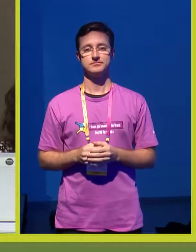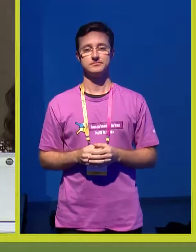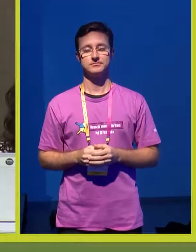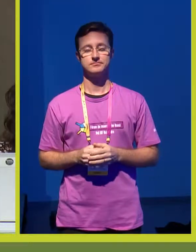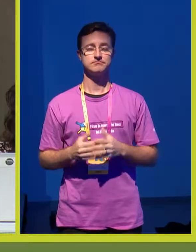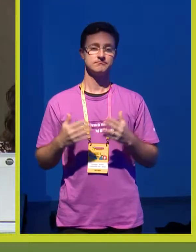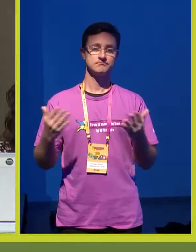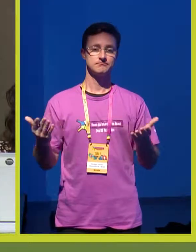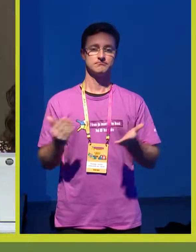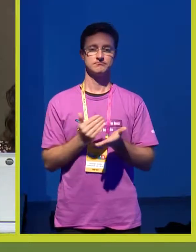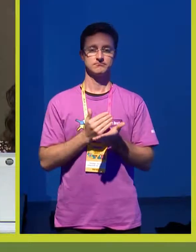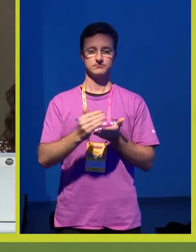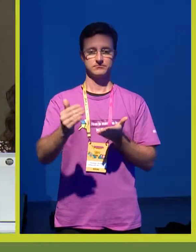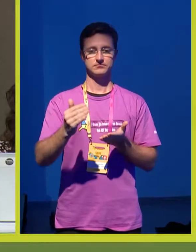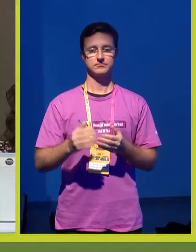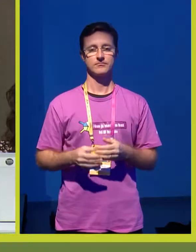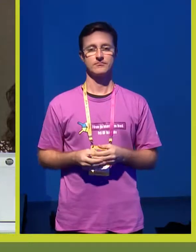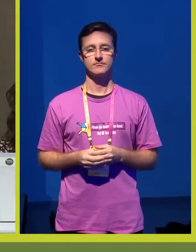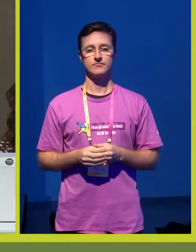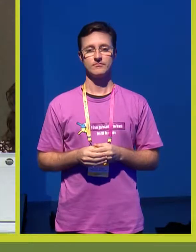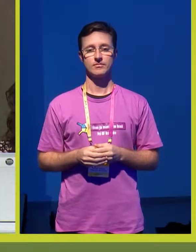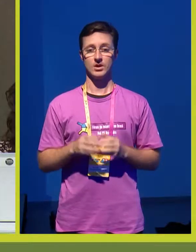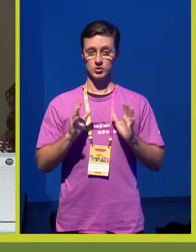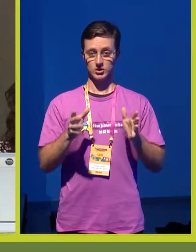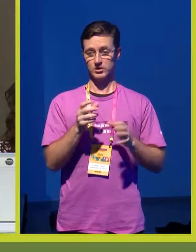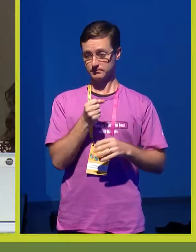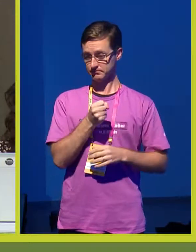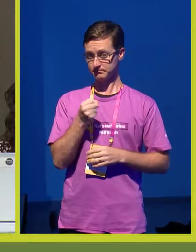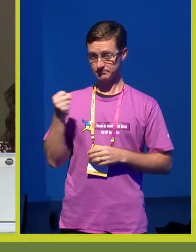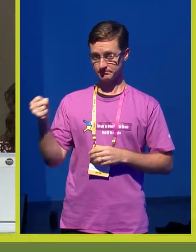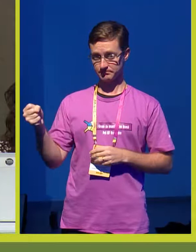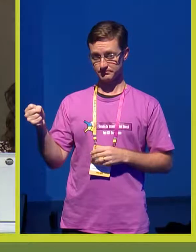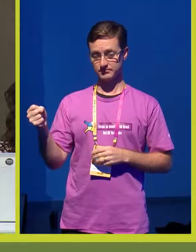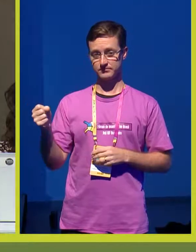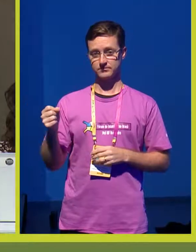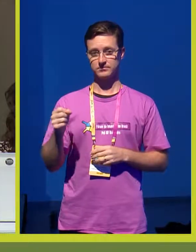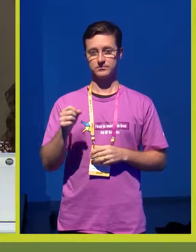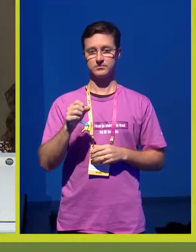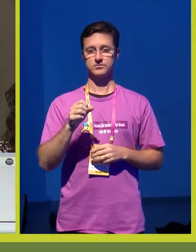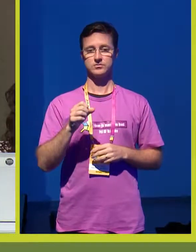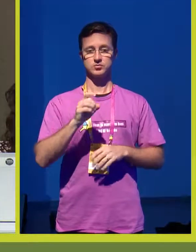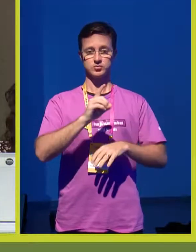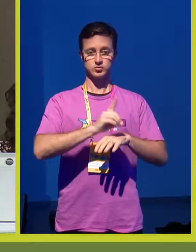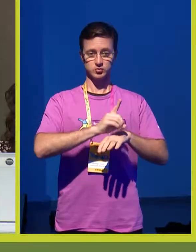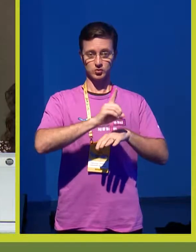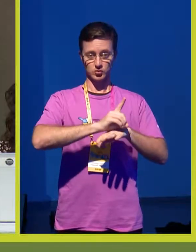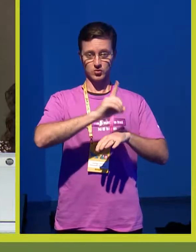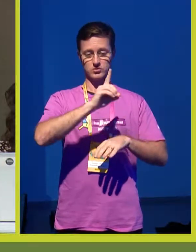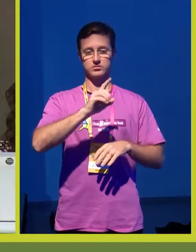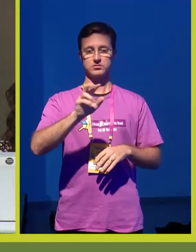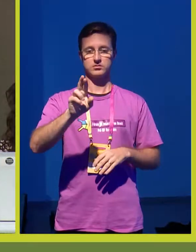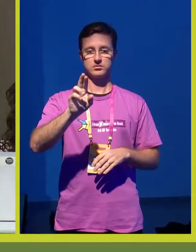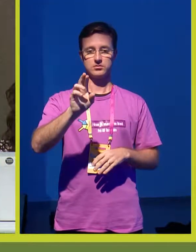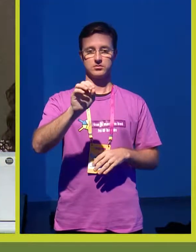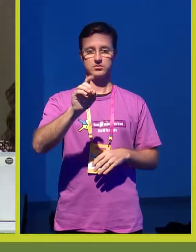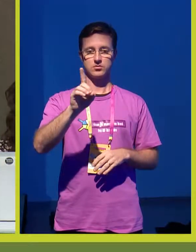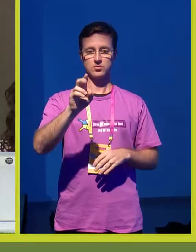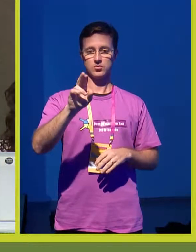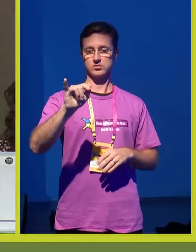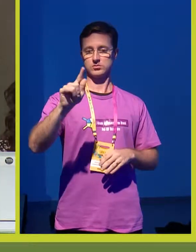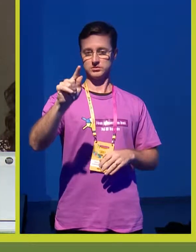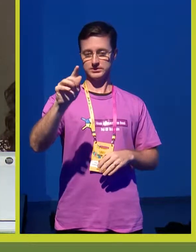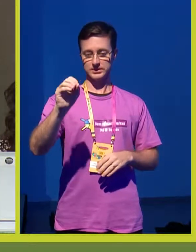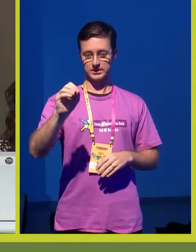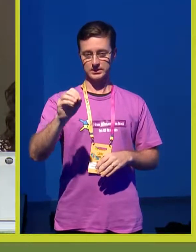eu queria começar passando já a palavra para o doutor Rodrigo Prado, procurador da República, do Ministério Público